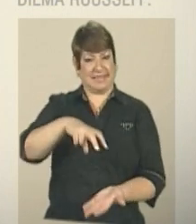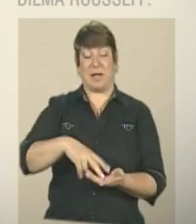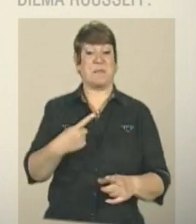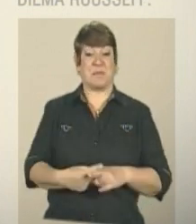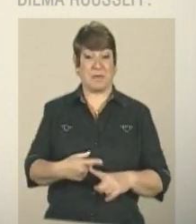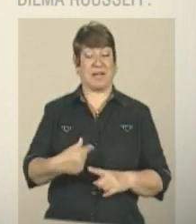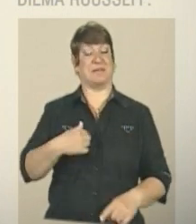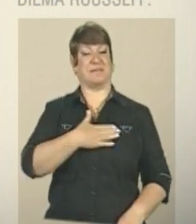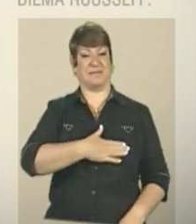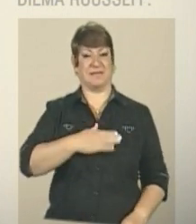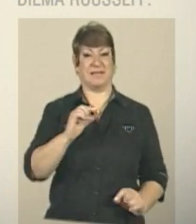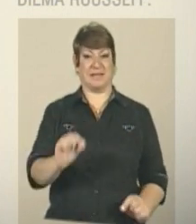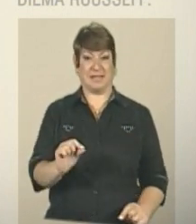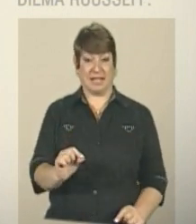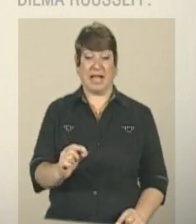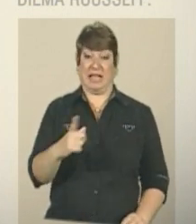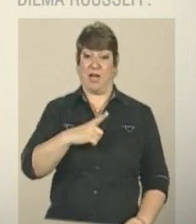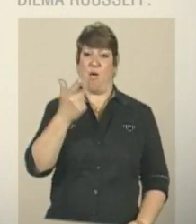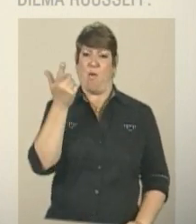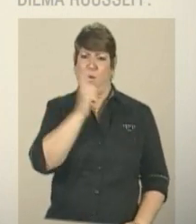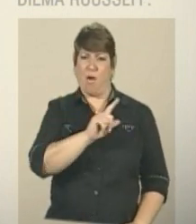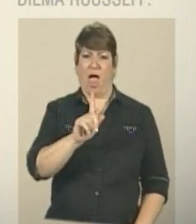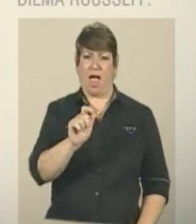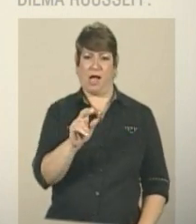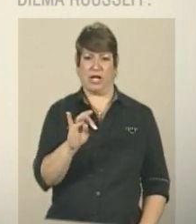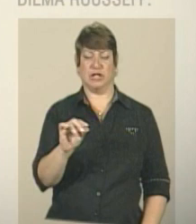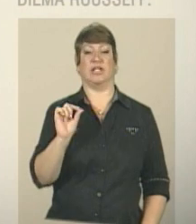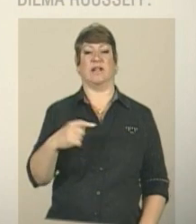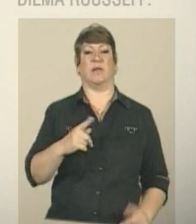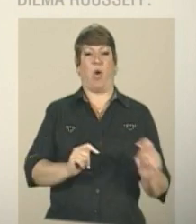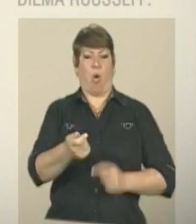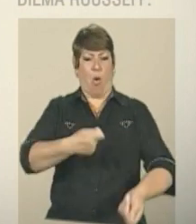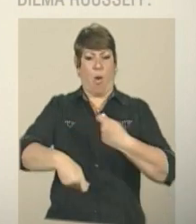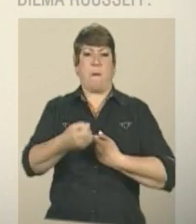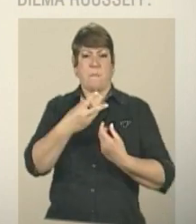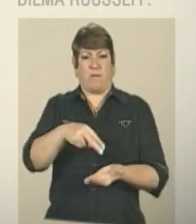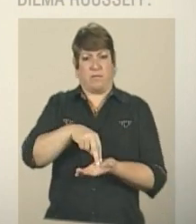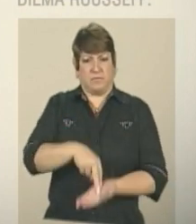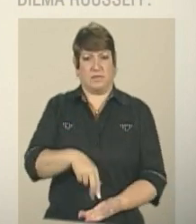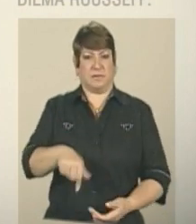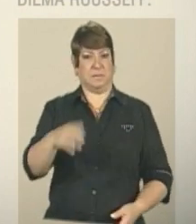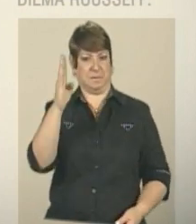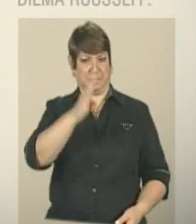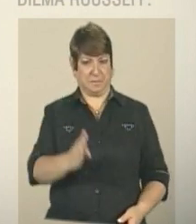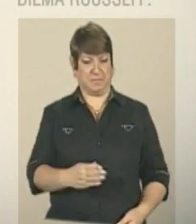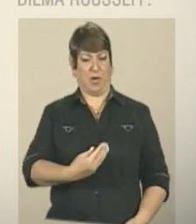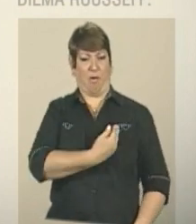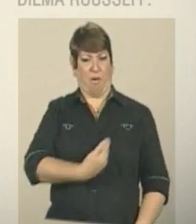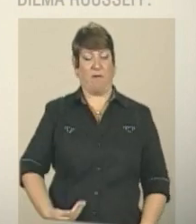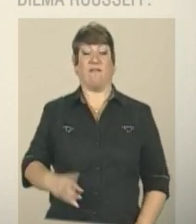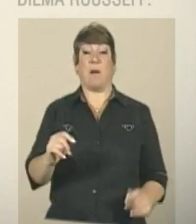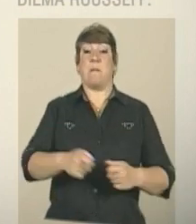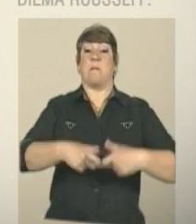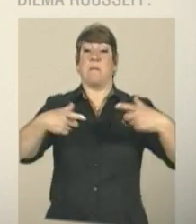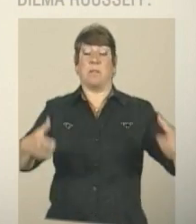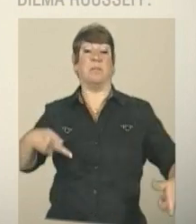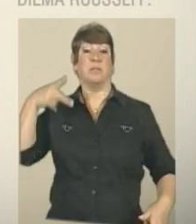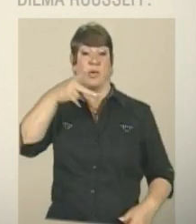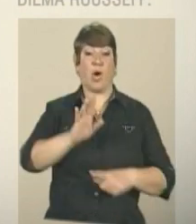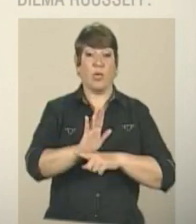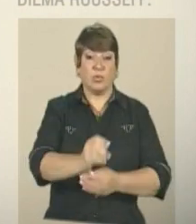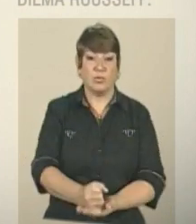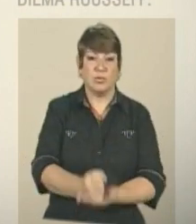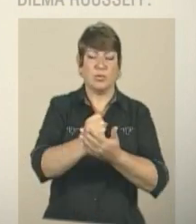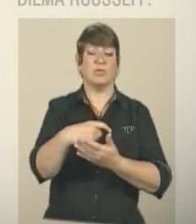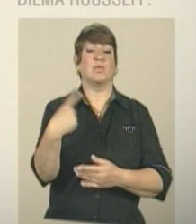fato de que, além de garantir a estabilidade econômica, o governo vai poder ampliar nossas políticas de apoio